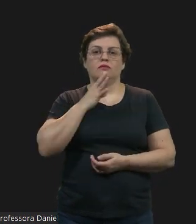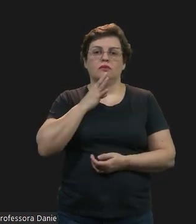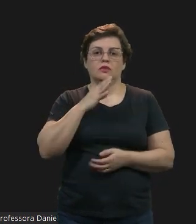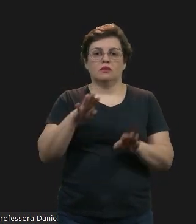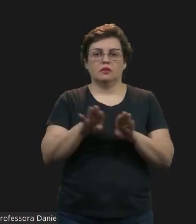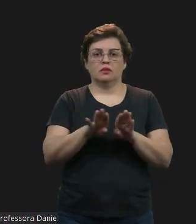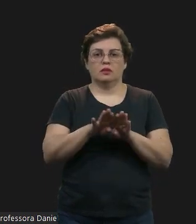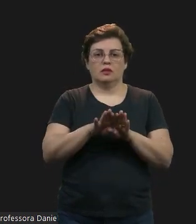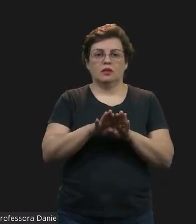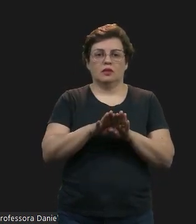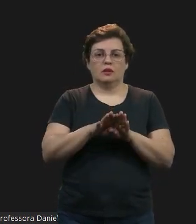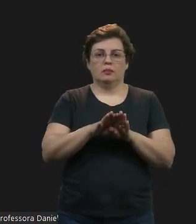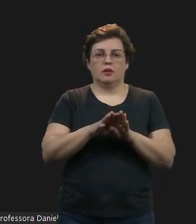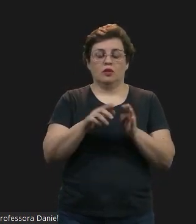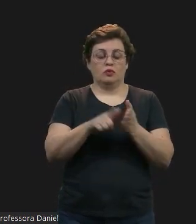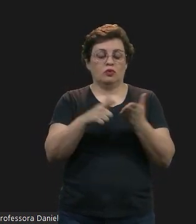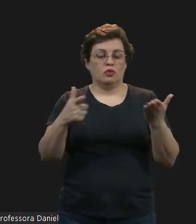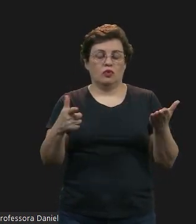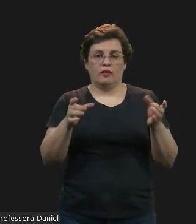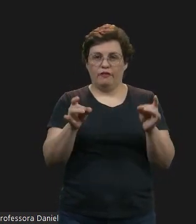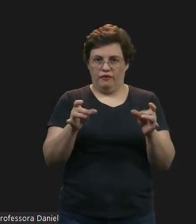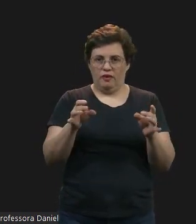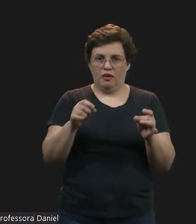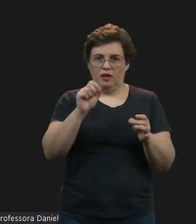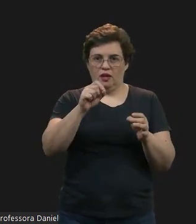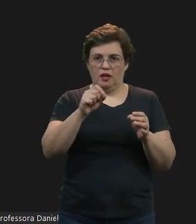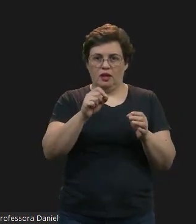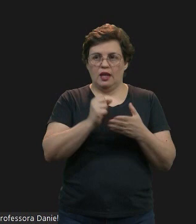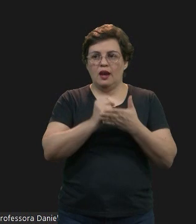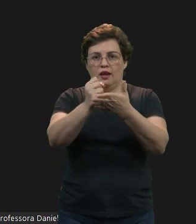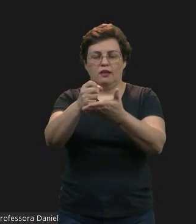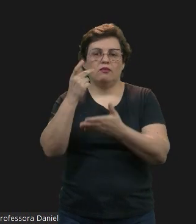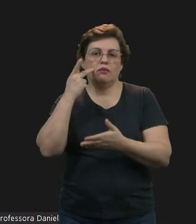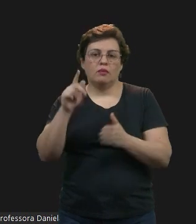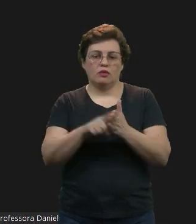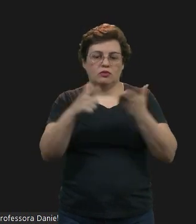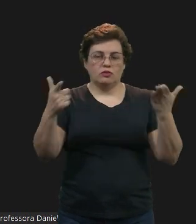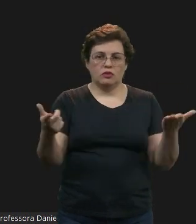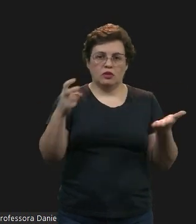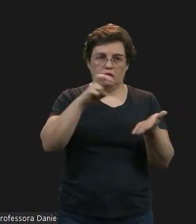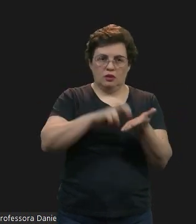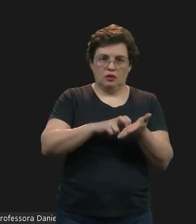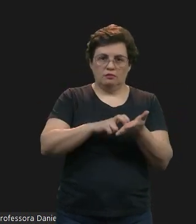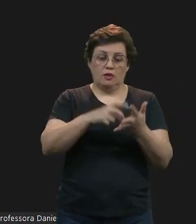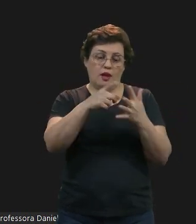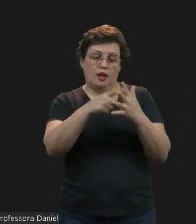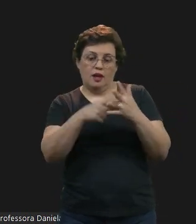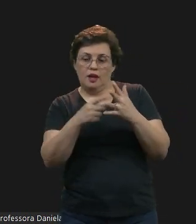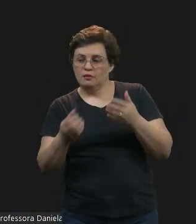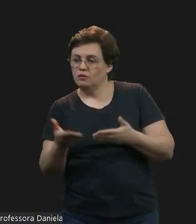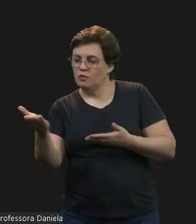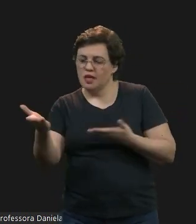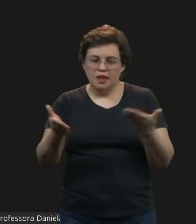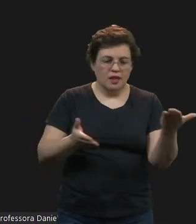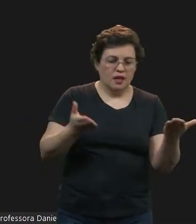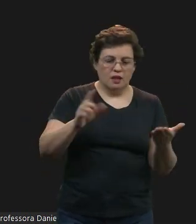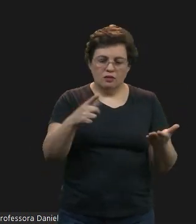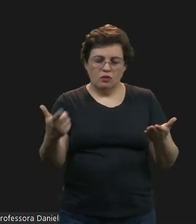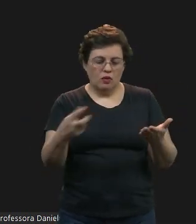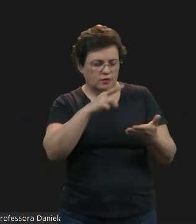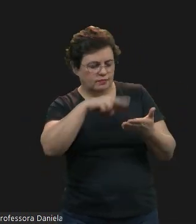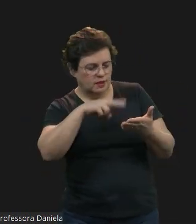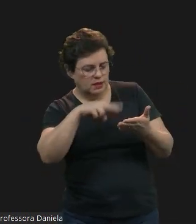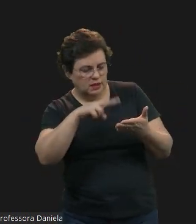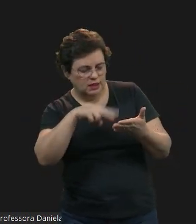também o jornaleiro Oswaldinho de Oliveira, que o levou para o Jornal da Manhã. Entre uma entrega e outra, aproveitava para ler as